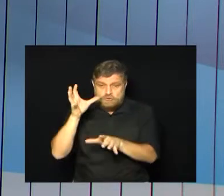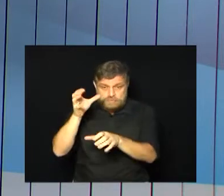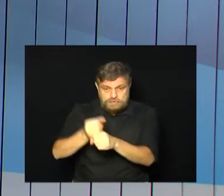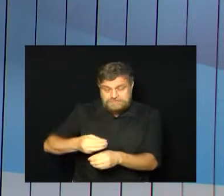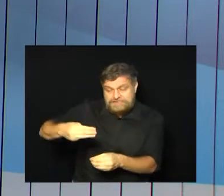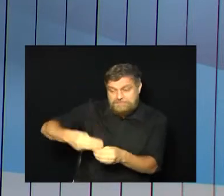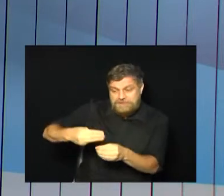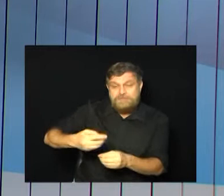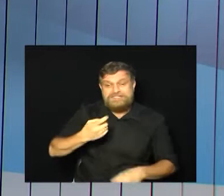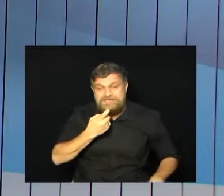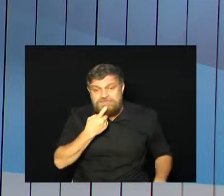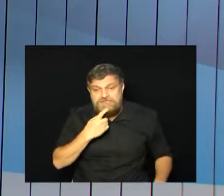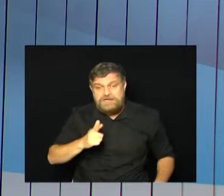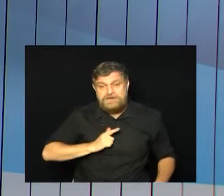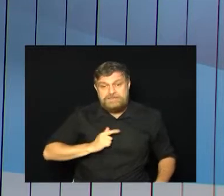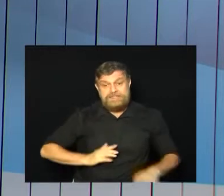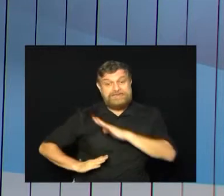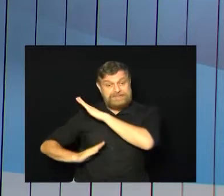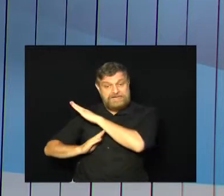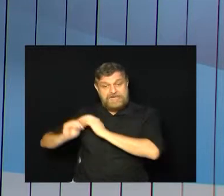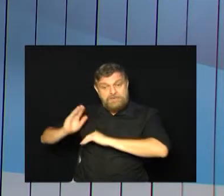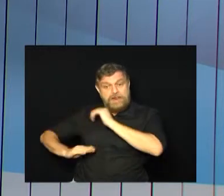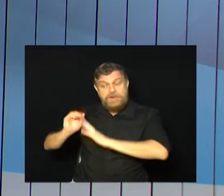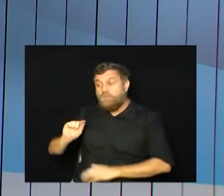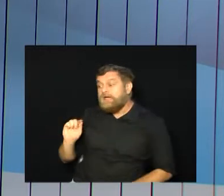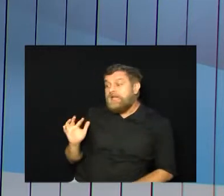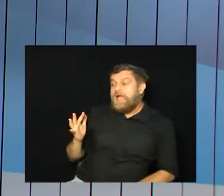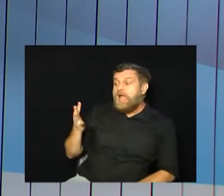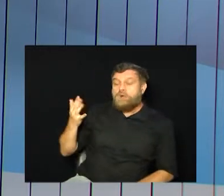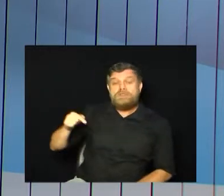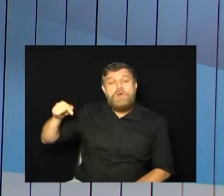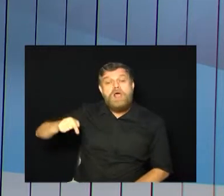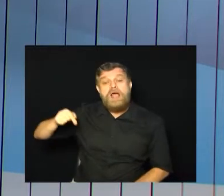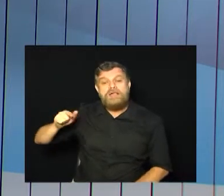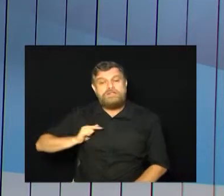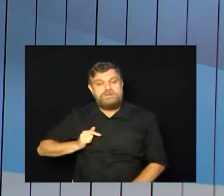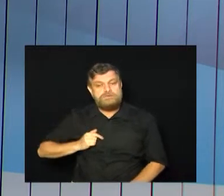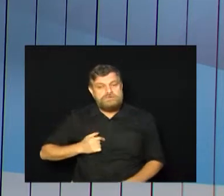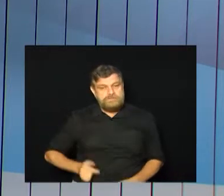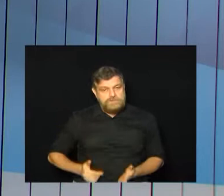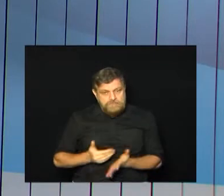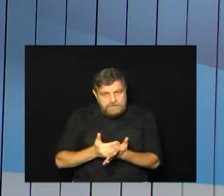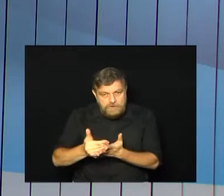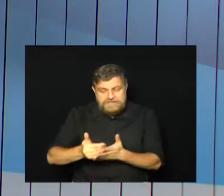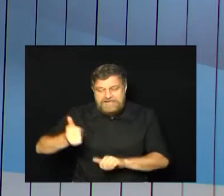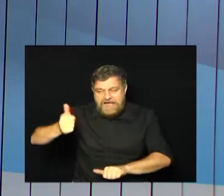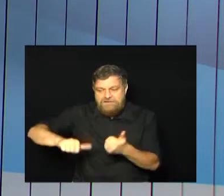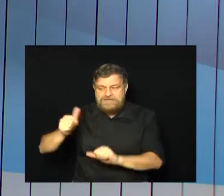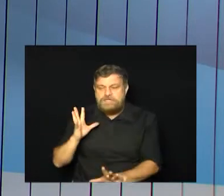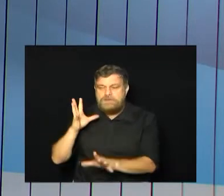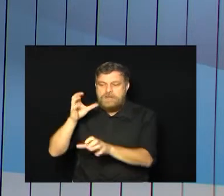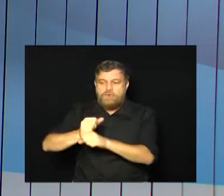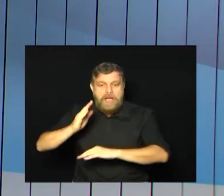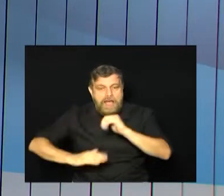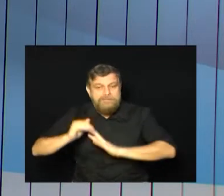Campinas. Tem notícias do Legislativo, do que acontece aqui na Câmara de Campinas. A gente já começa a fazer balanço de comissão,